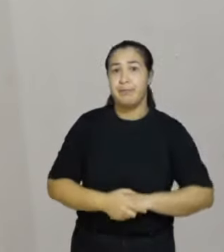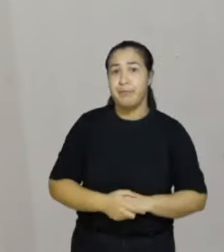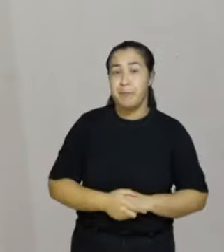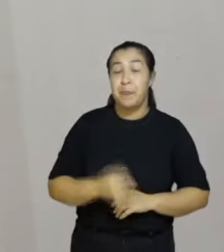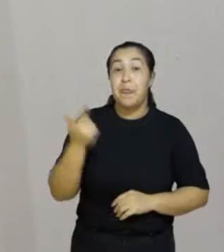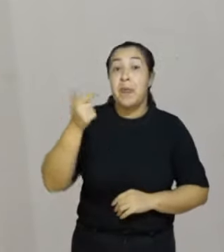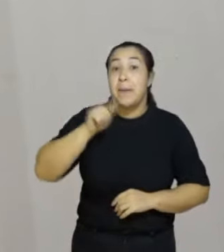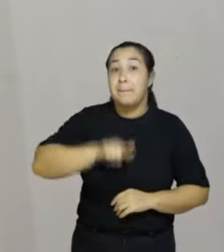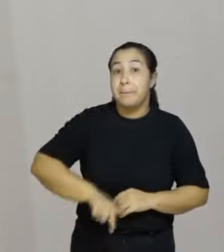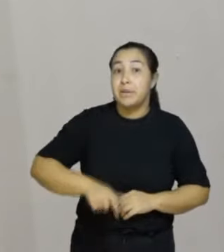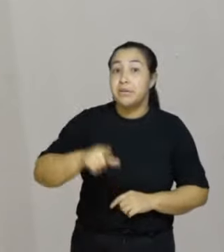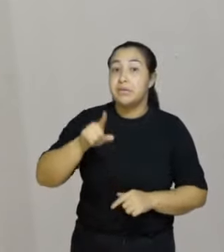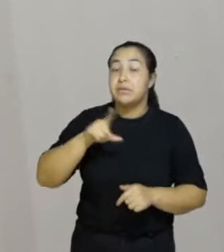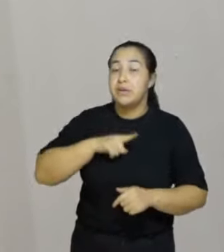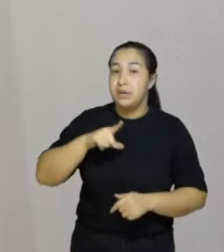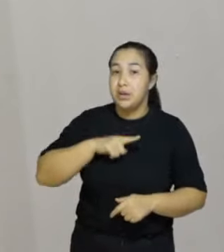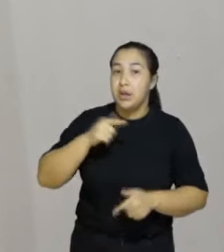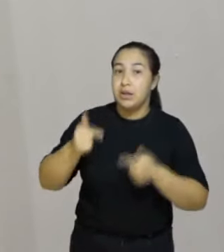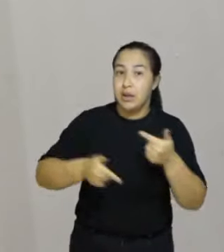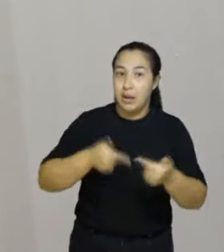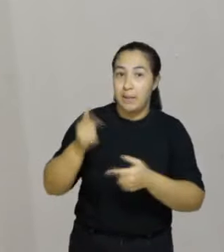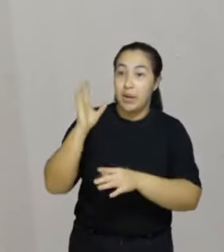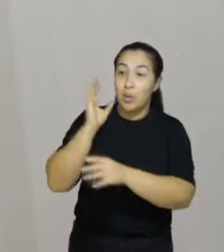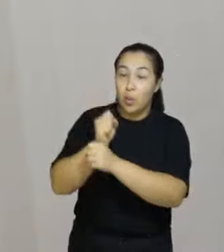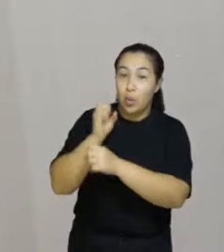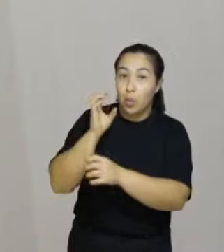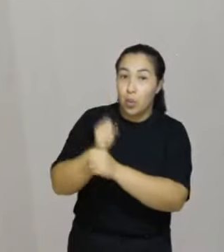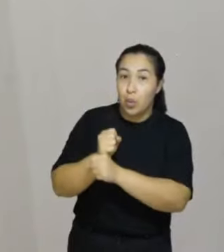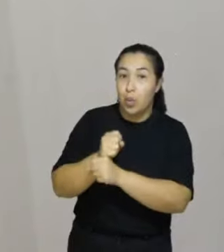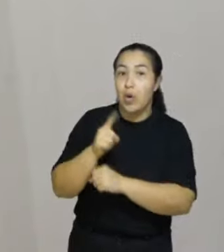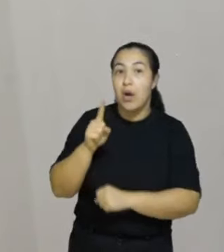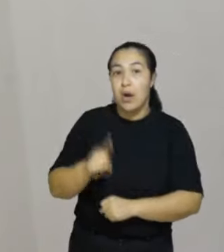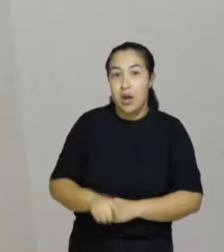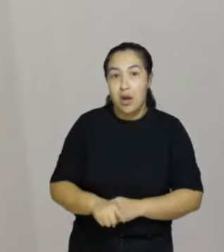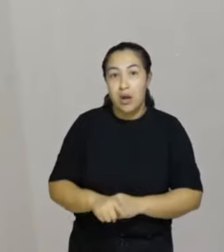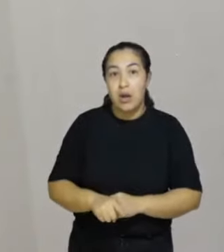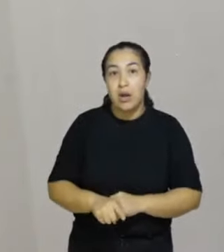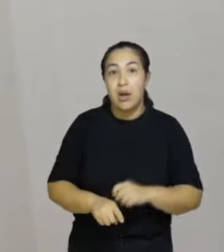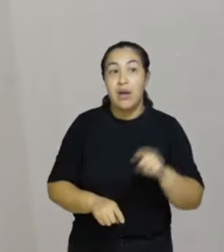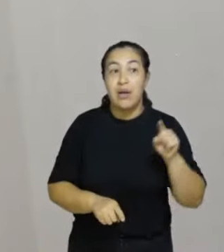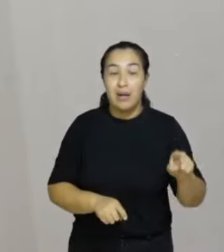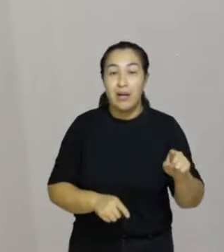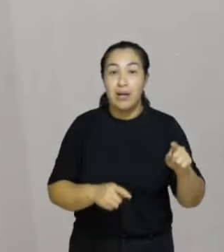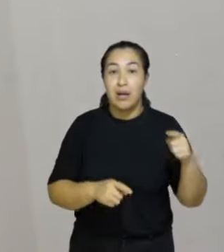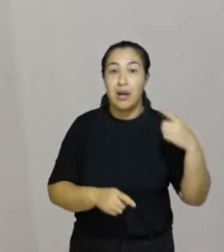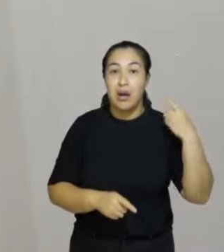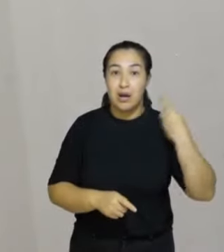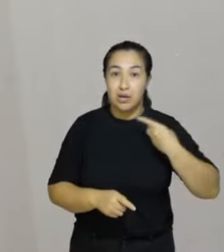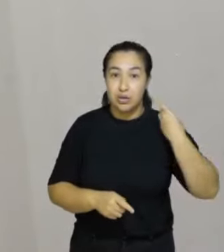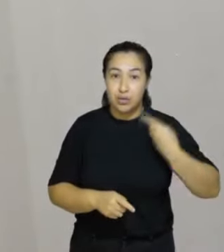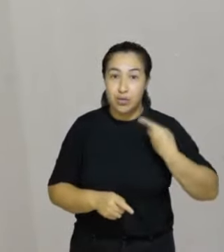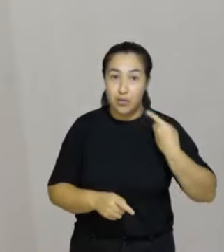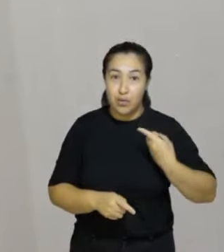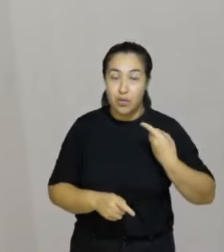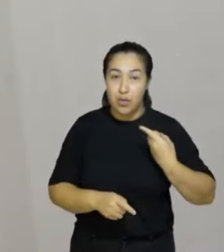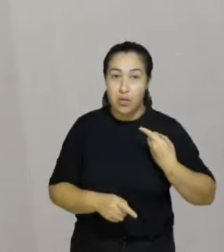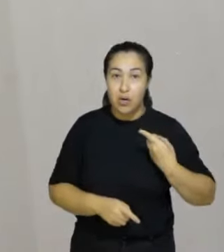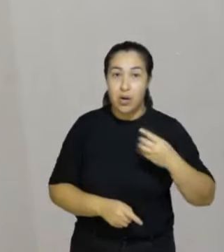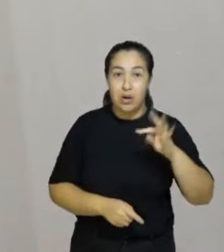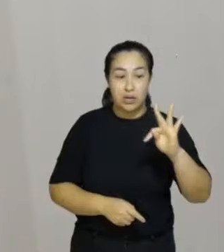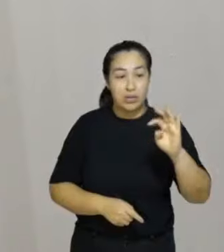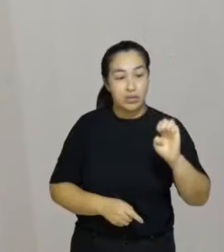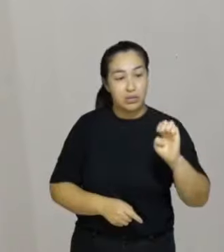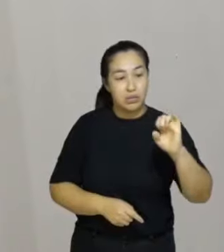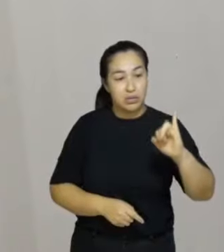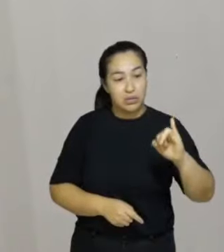seu filho, Muniz também era homem de confiança do advogado Roberto Teixeira, o compadre do